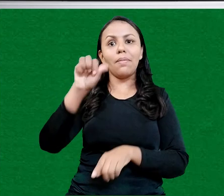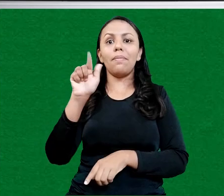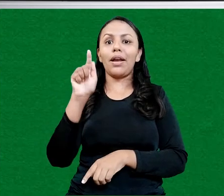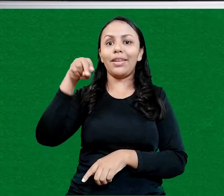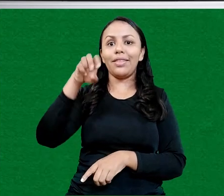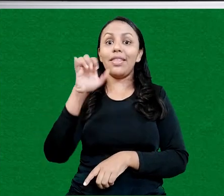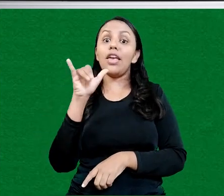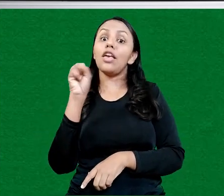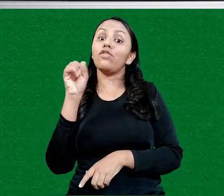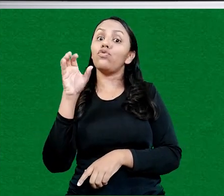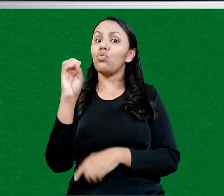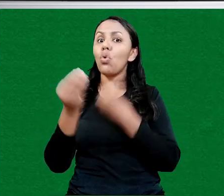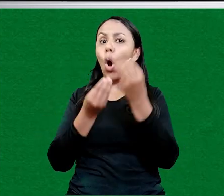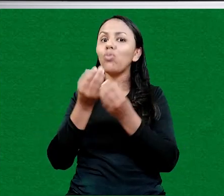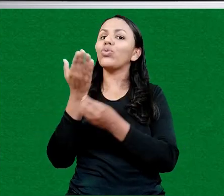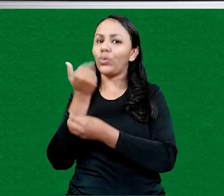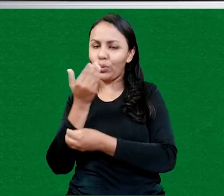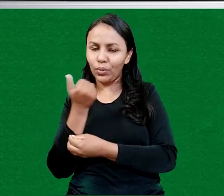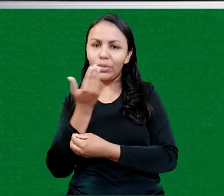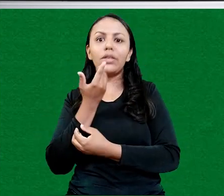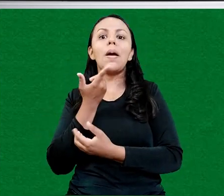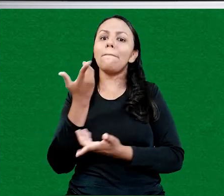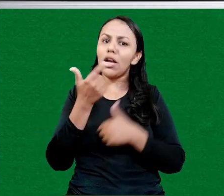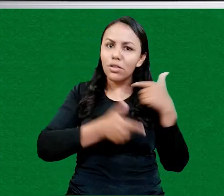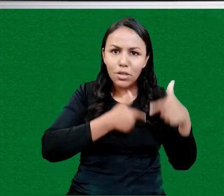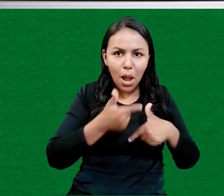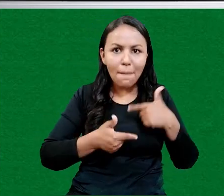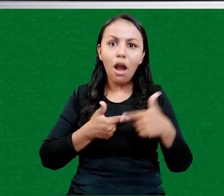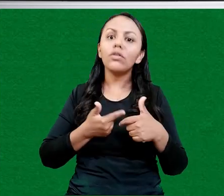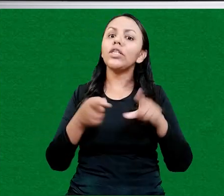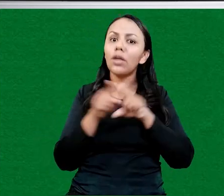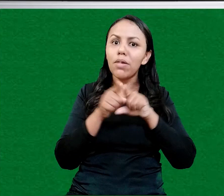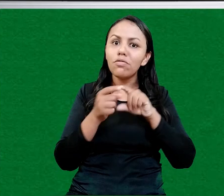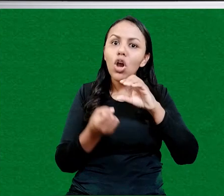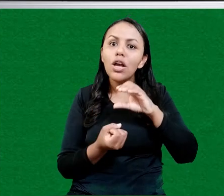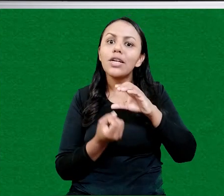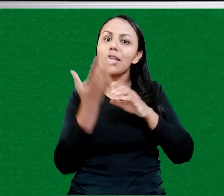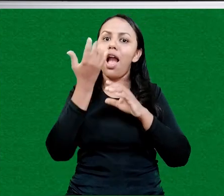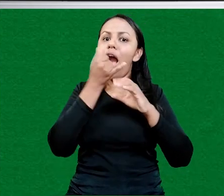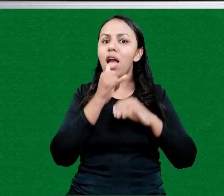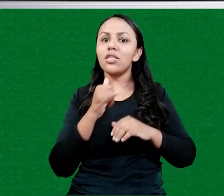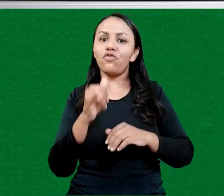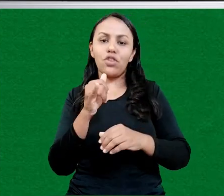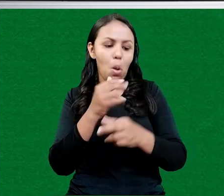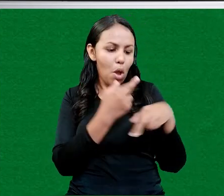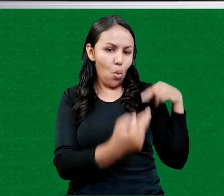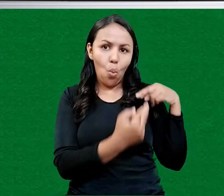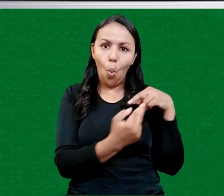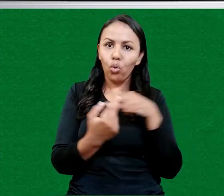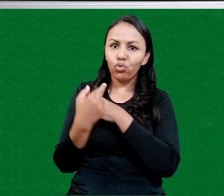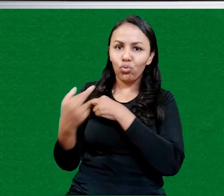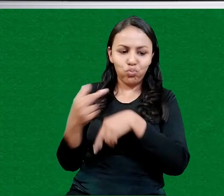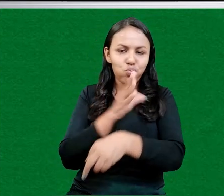alimentos para fazer esse funcionamento e essa liberação de energia para a contração muscular. E aí